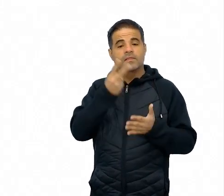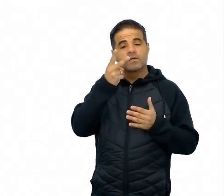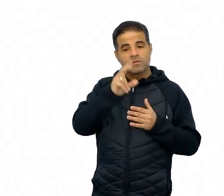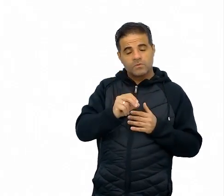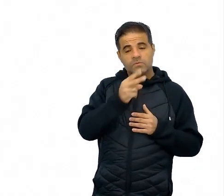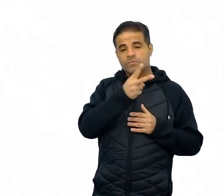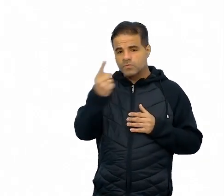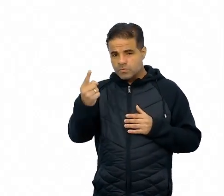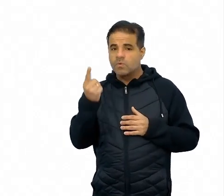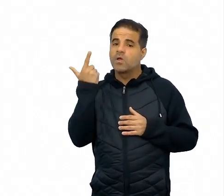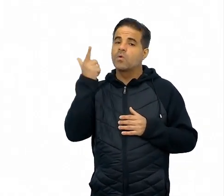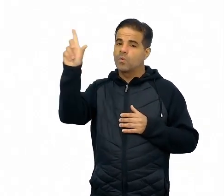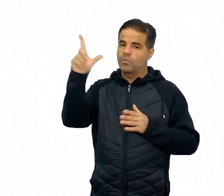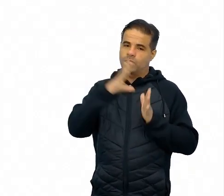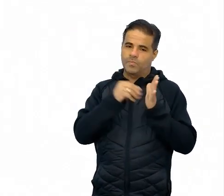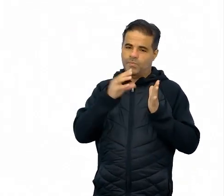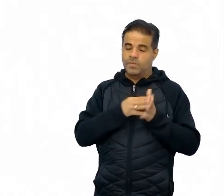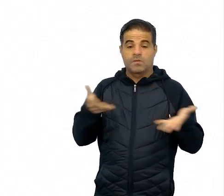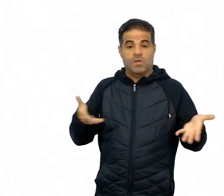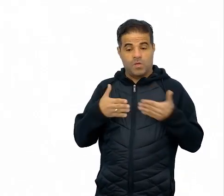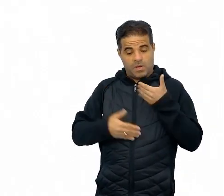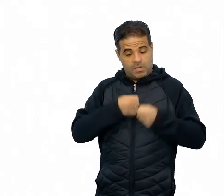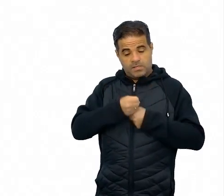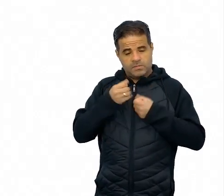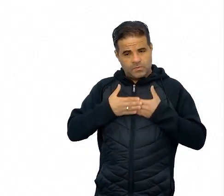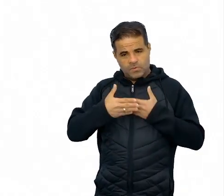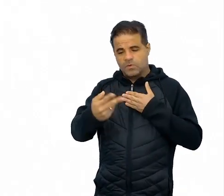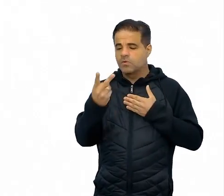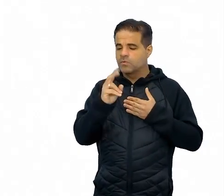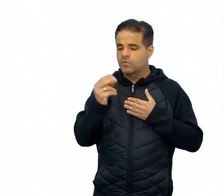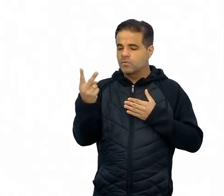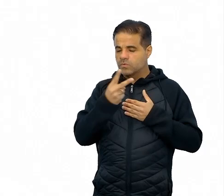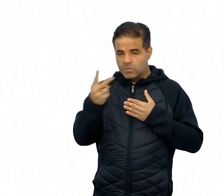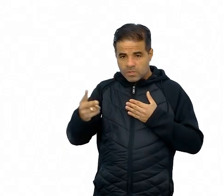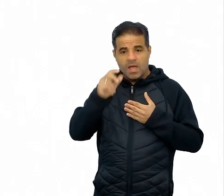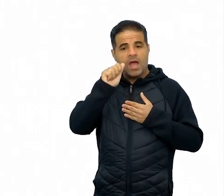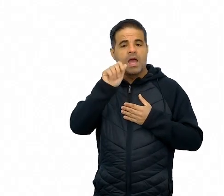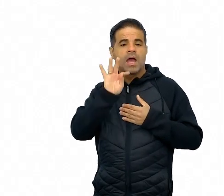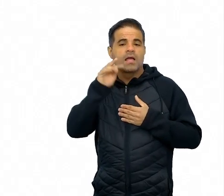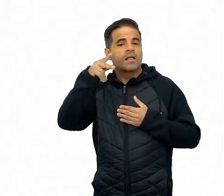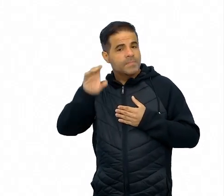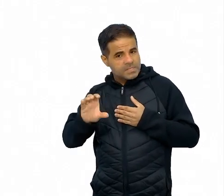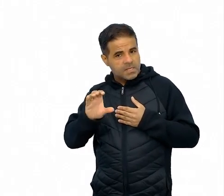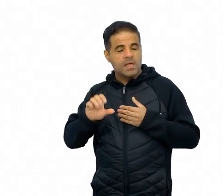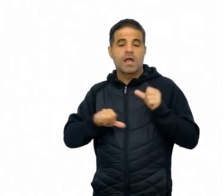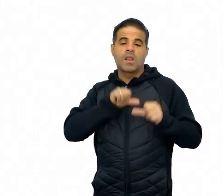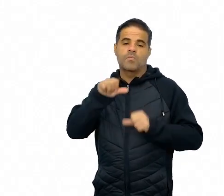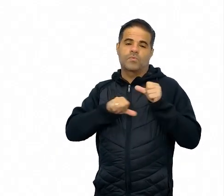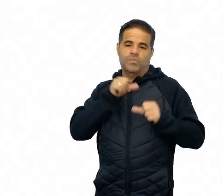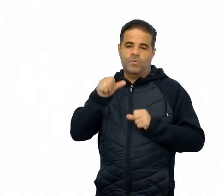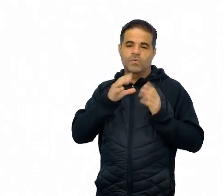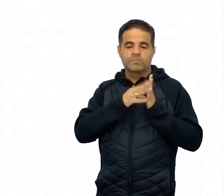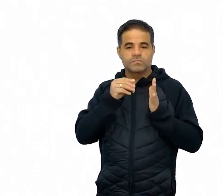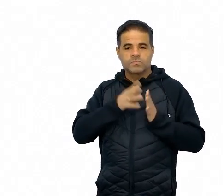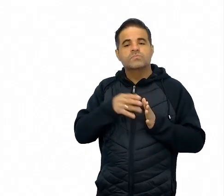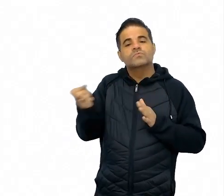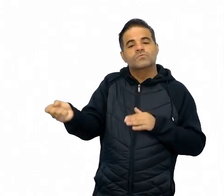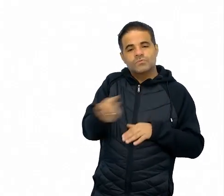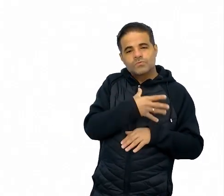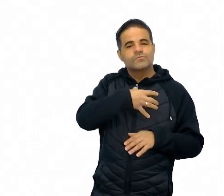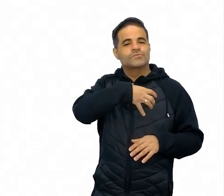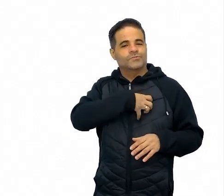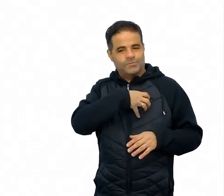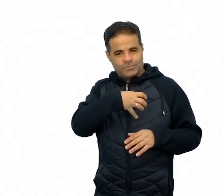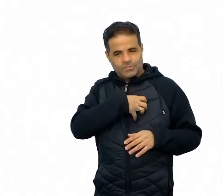2021, o modelo era diferente. Nesse ano, para 2022, a ATPC, ela ganha esse novo